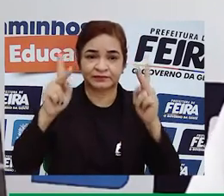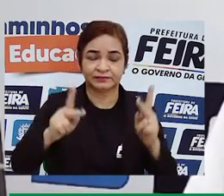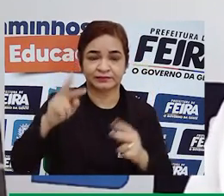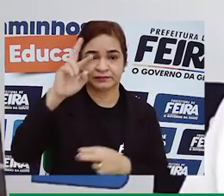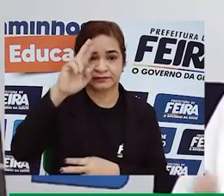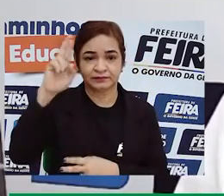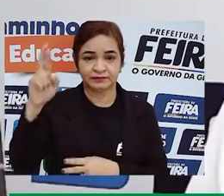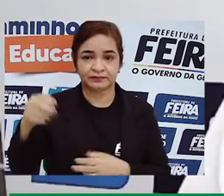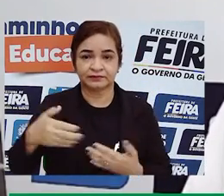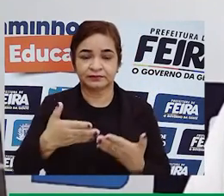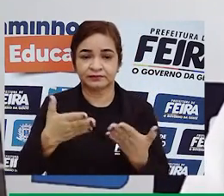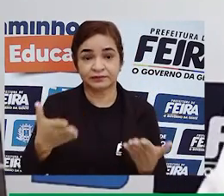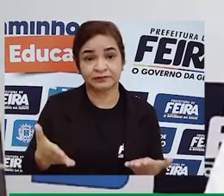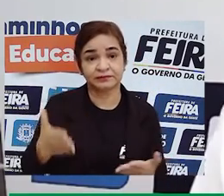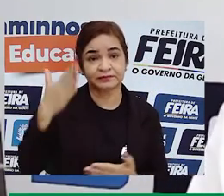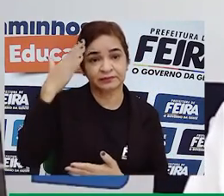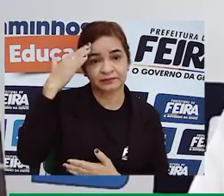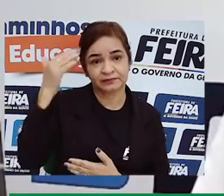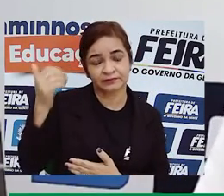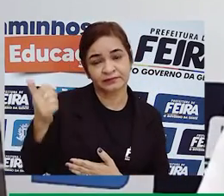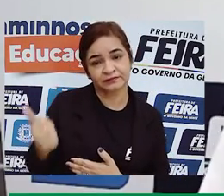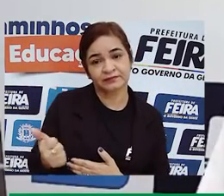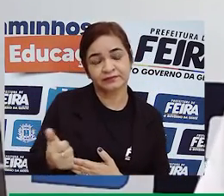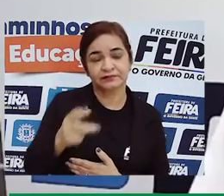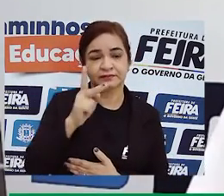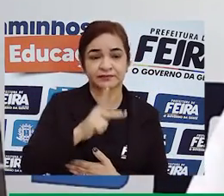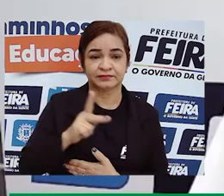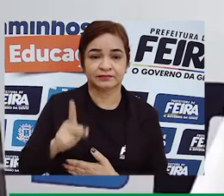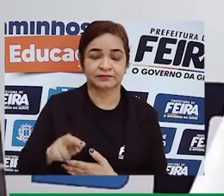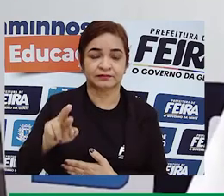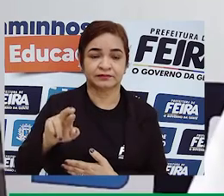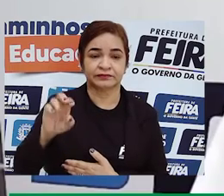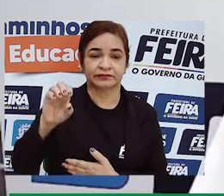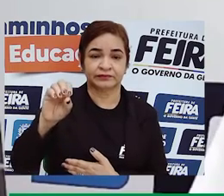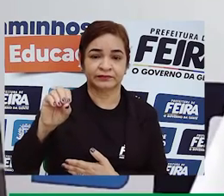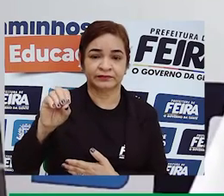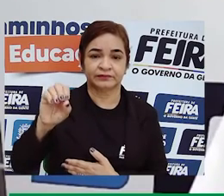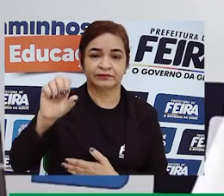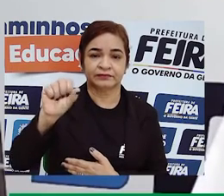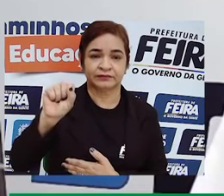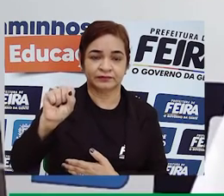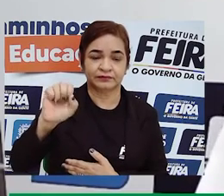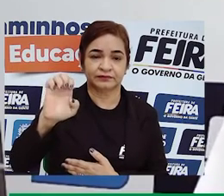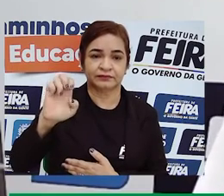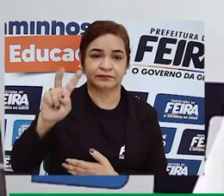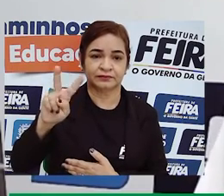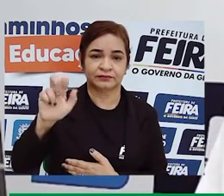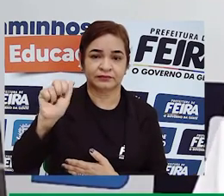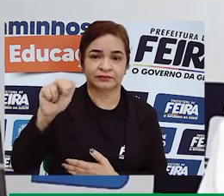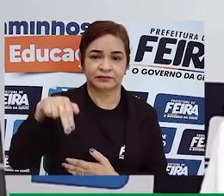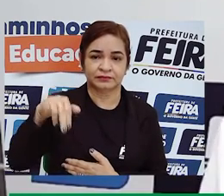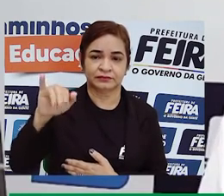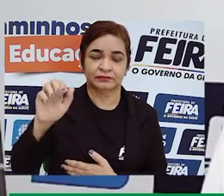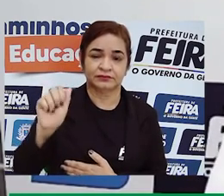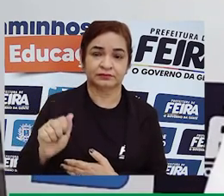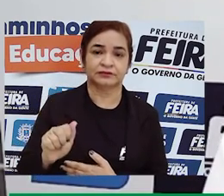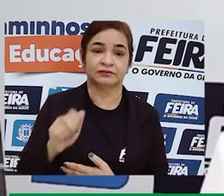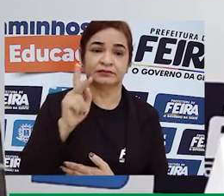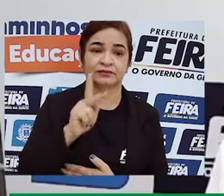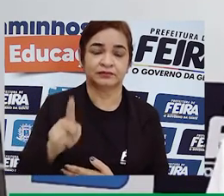Bom como vocês sabem eu sou a professora você Vânia e eu trabalho né para disciplina geografia